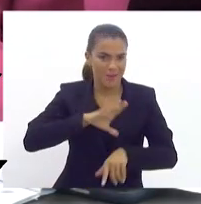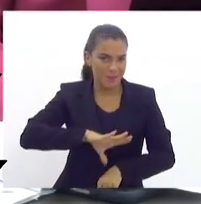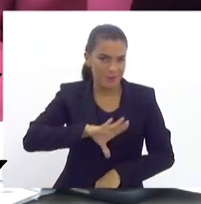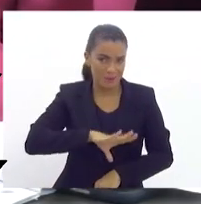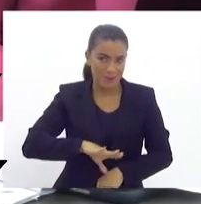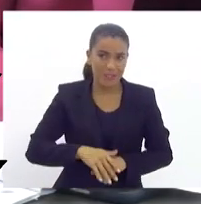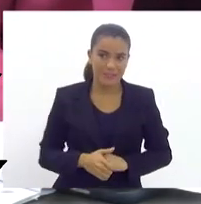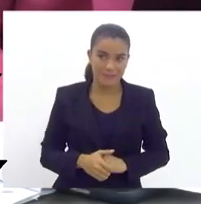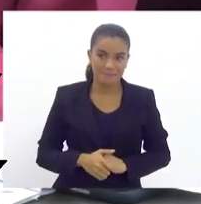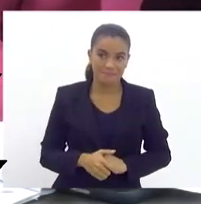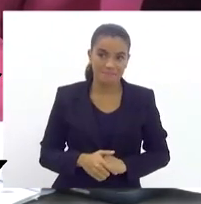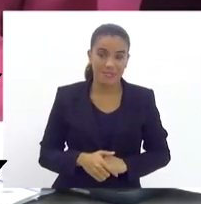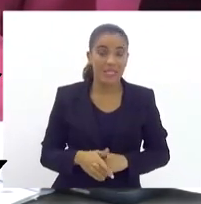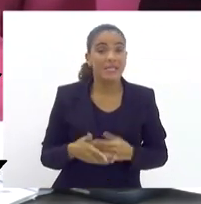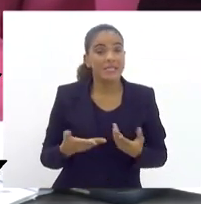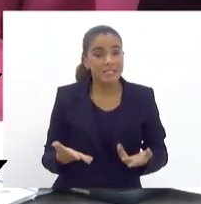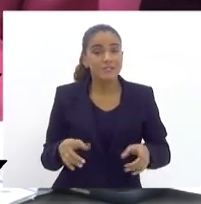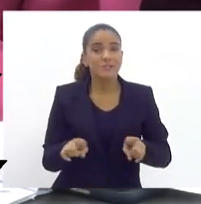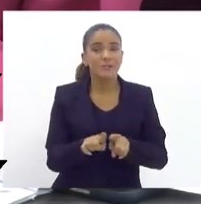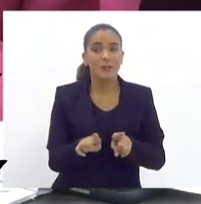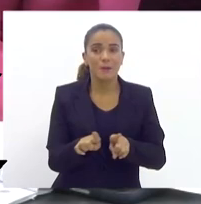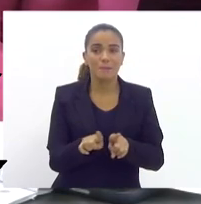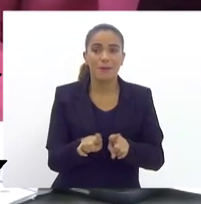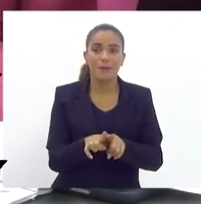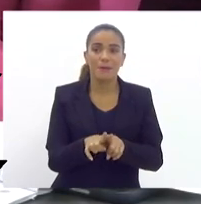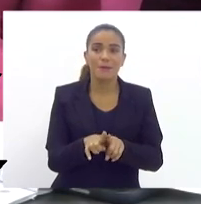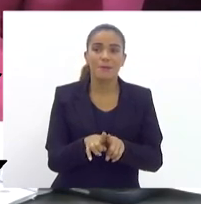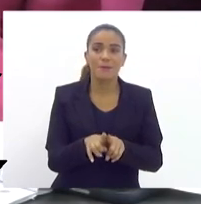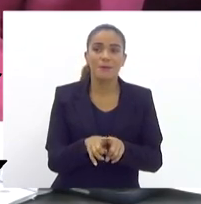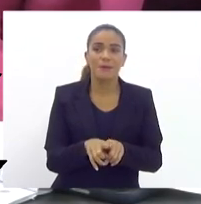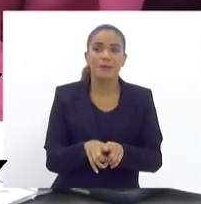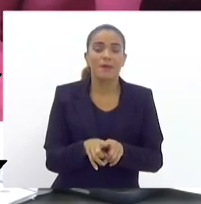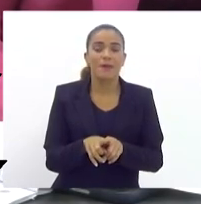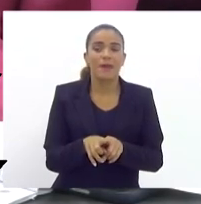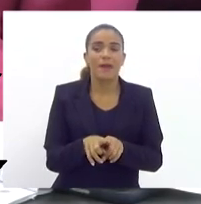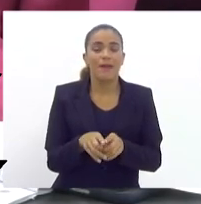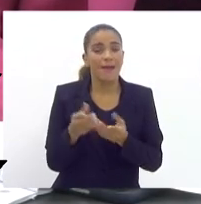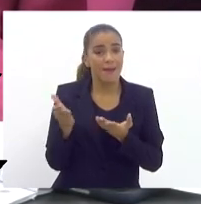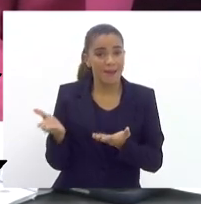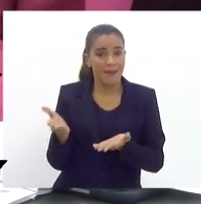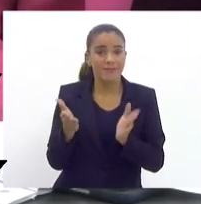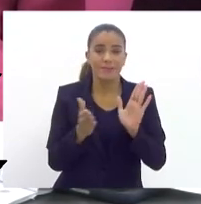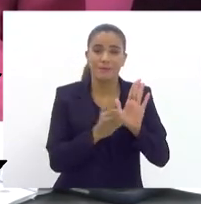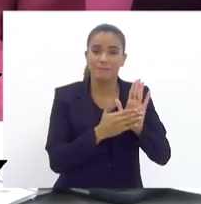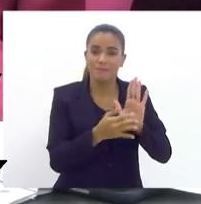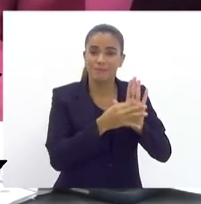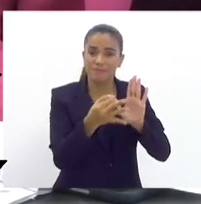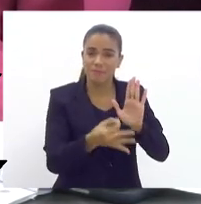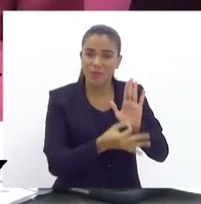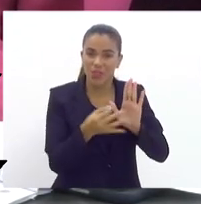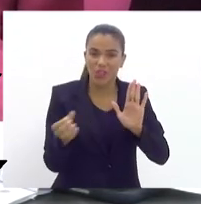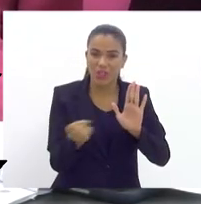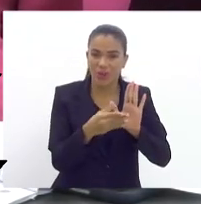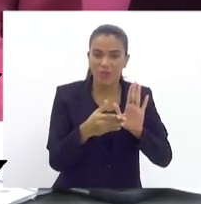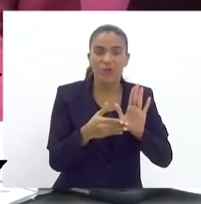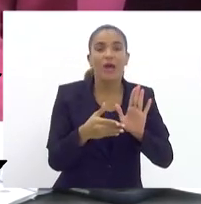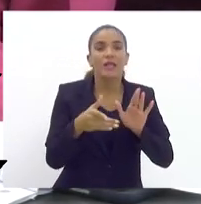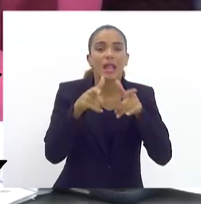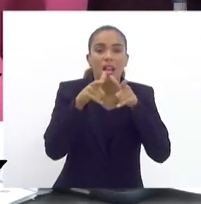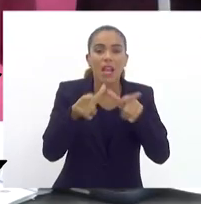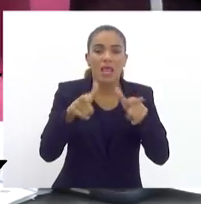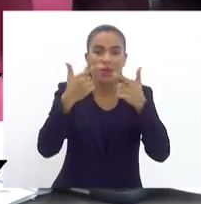Assim, isso diz respeito também essa proposição nova de língua